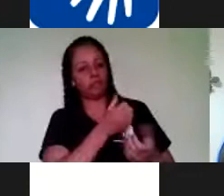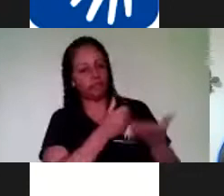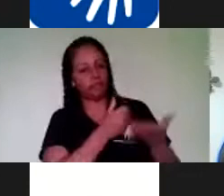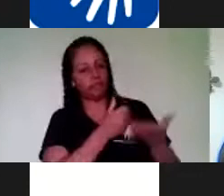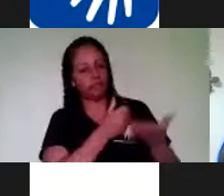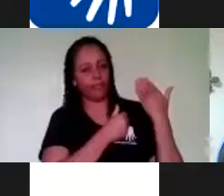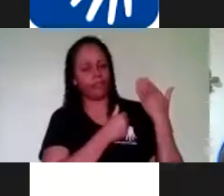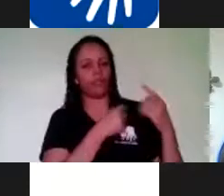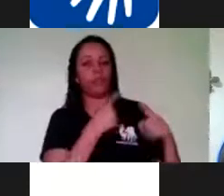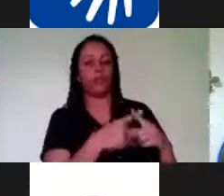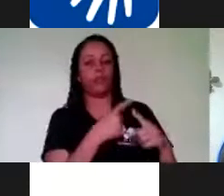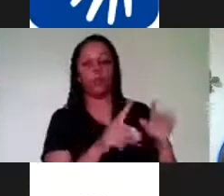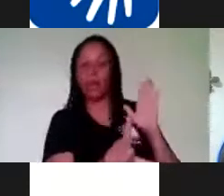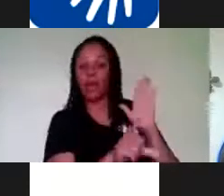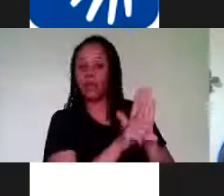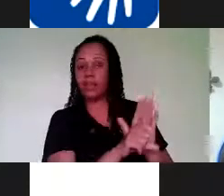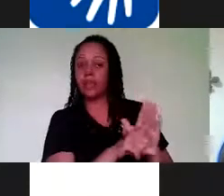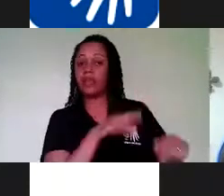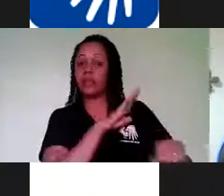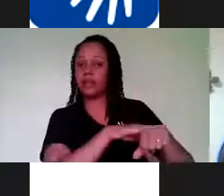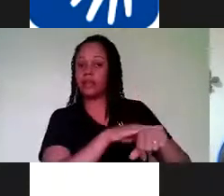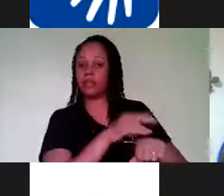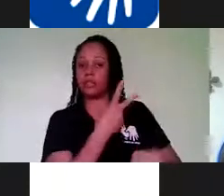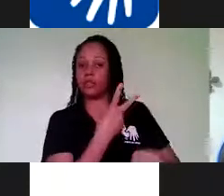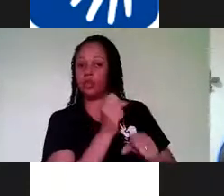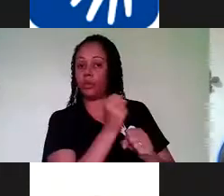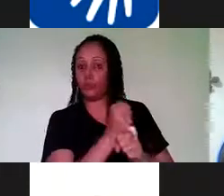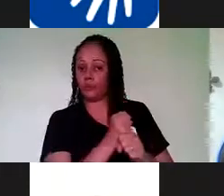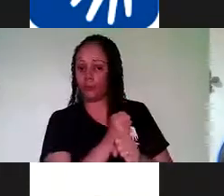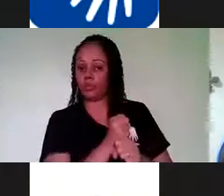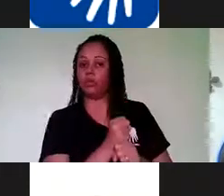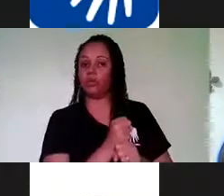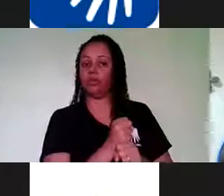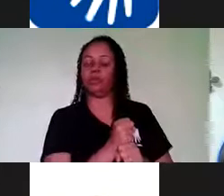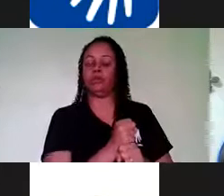para que se criasse esse critério único de avaliação.